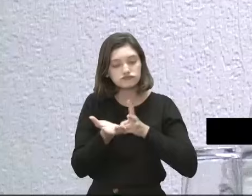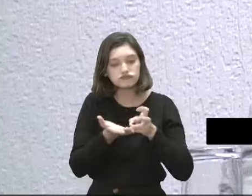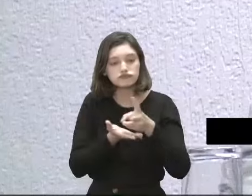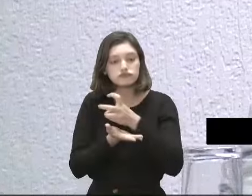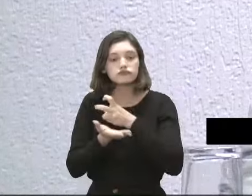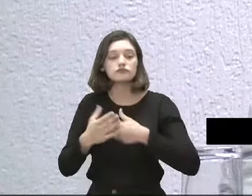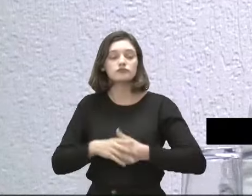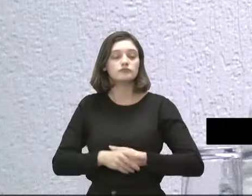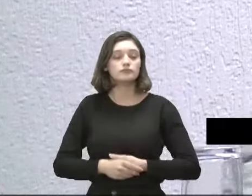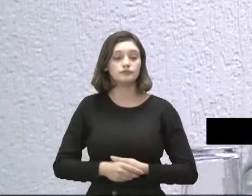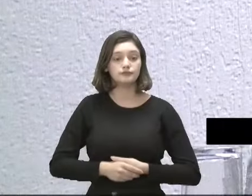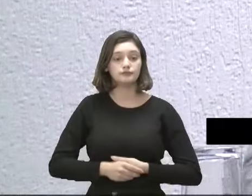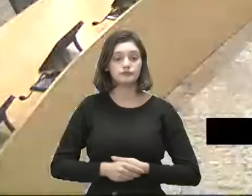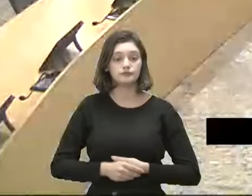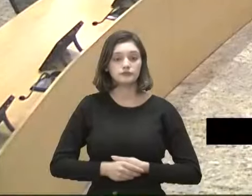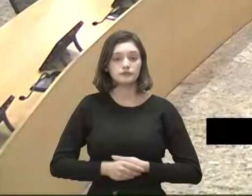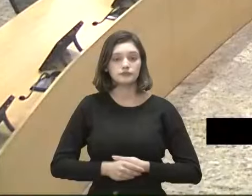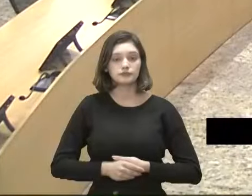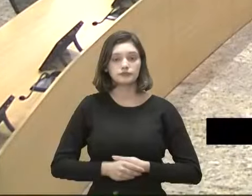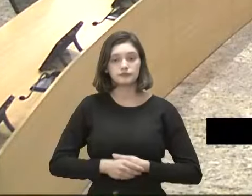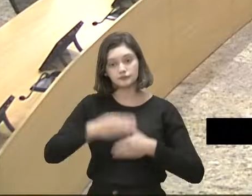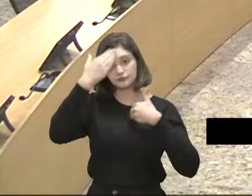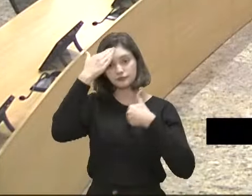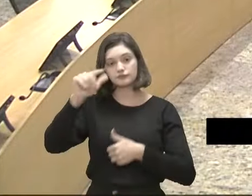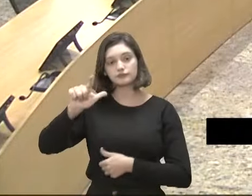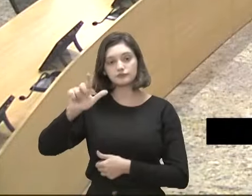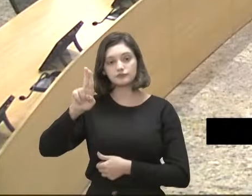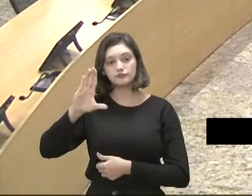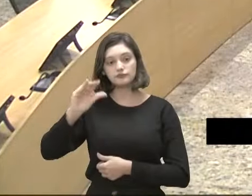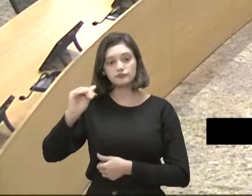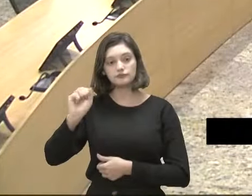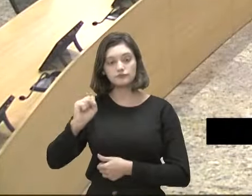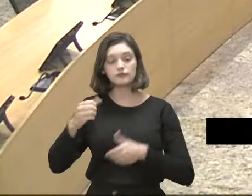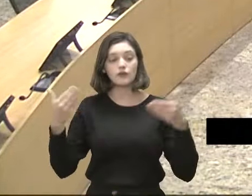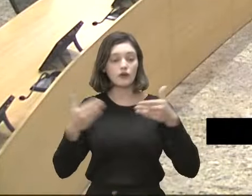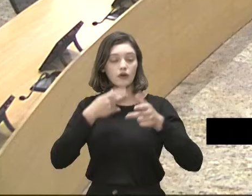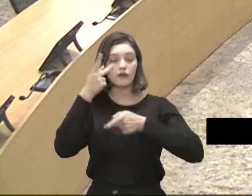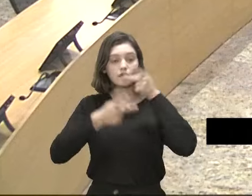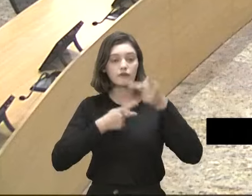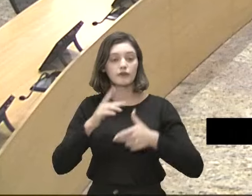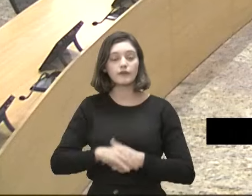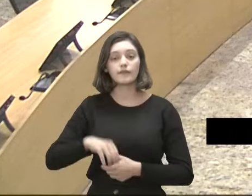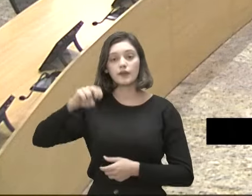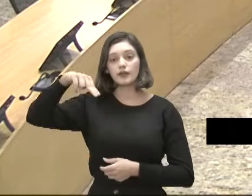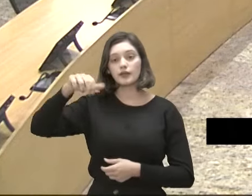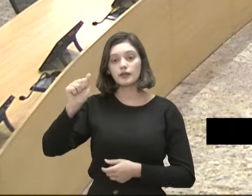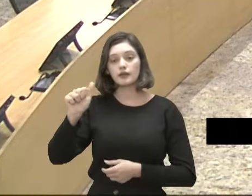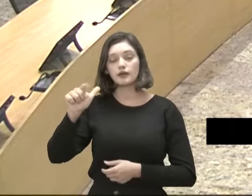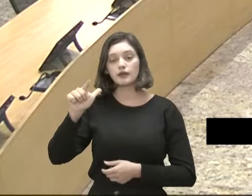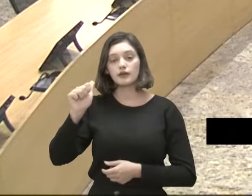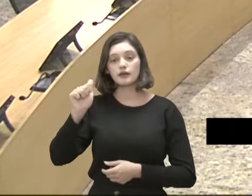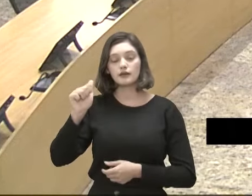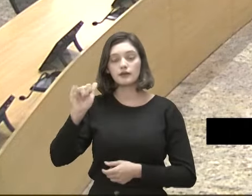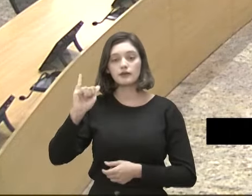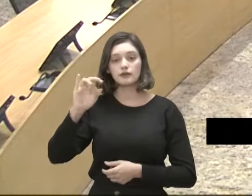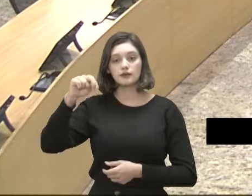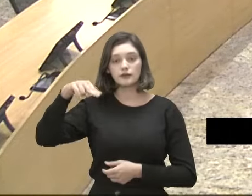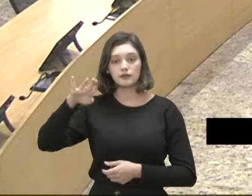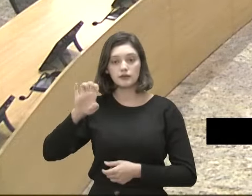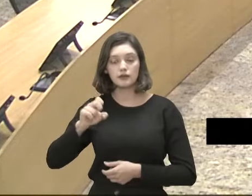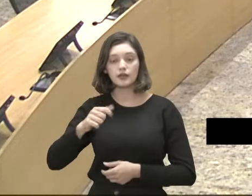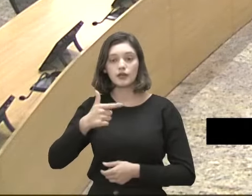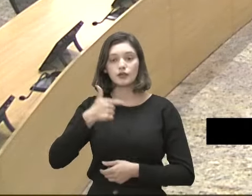nossas atividades. Obrigado, Lucas. Com a palavra agora a senhora Nataline. Tem até